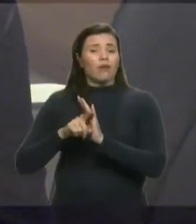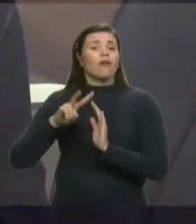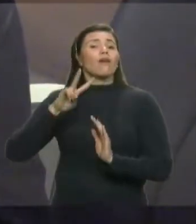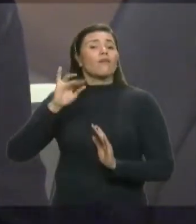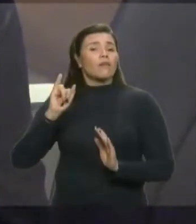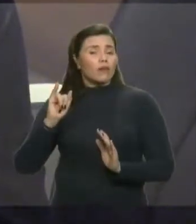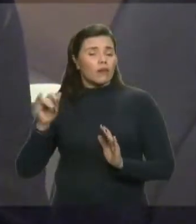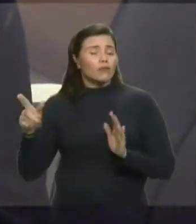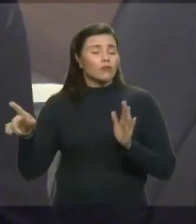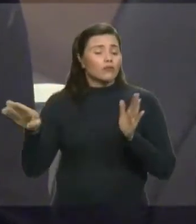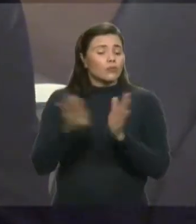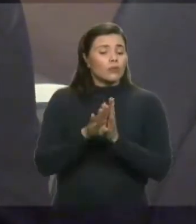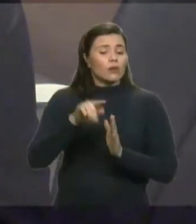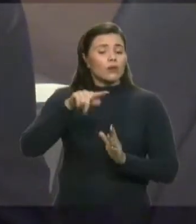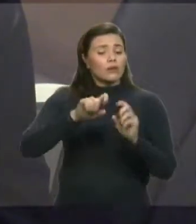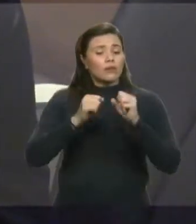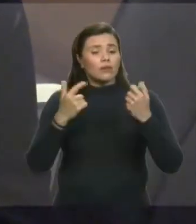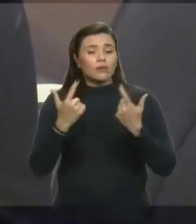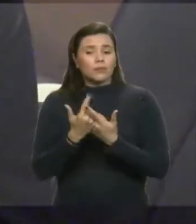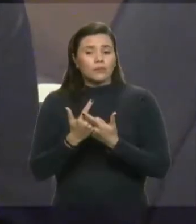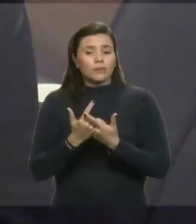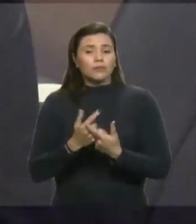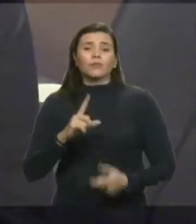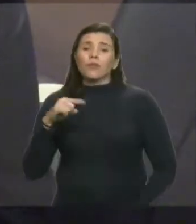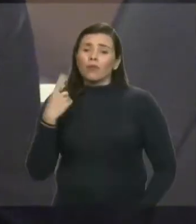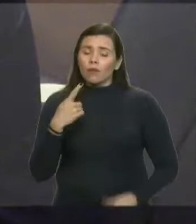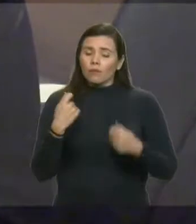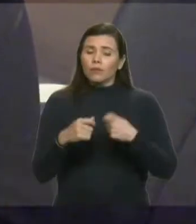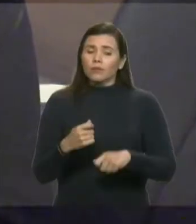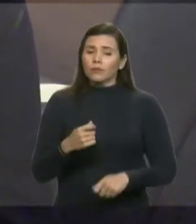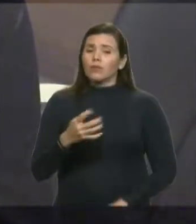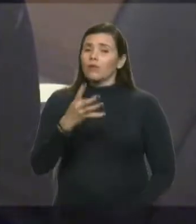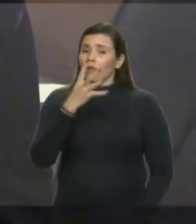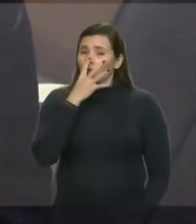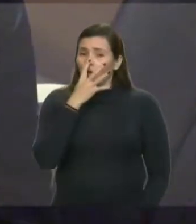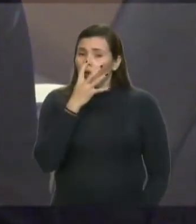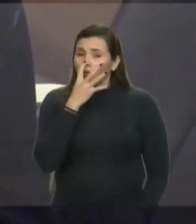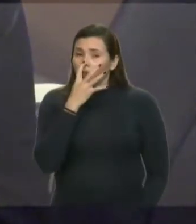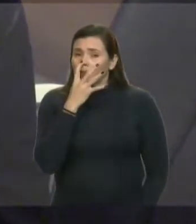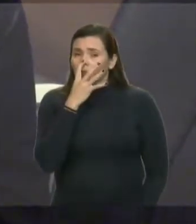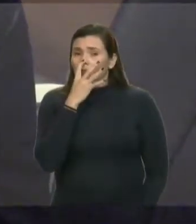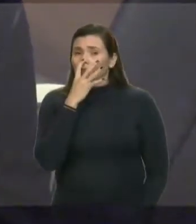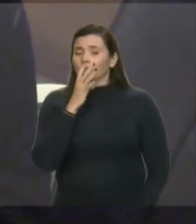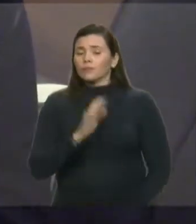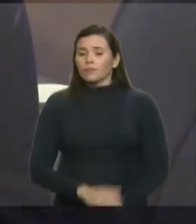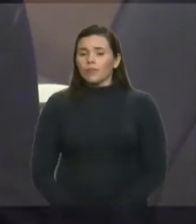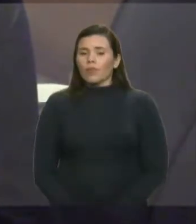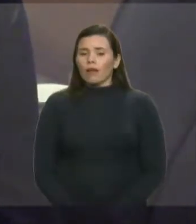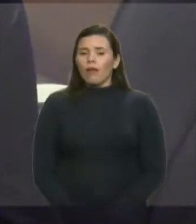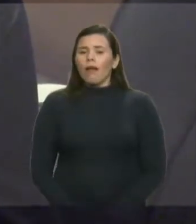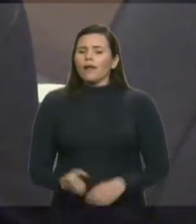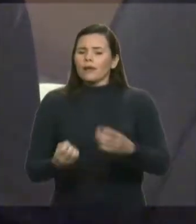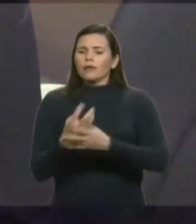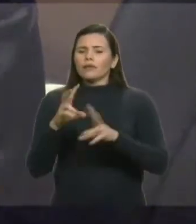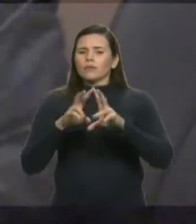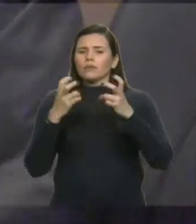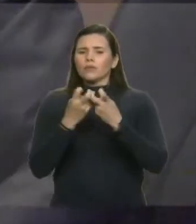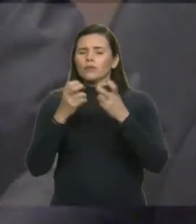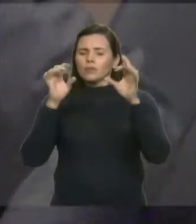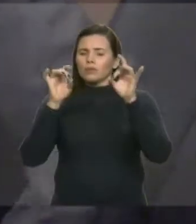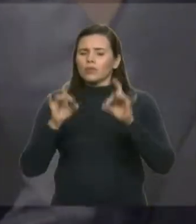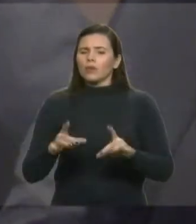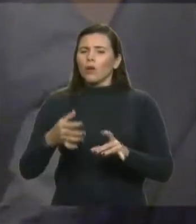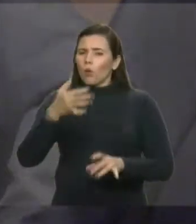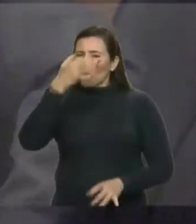ficar atento, criarmos até uma comissão de conscientização para ver se tem